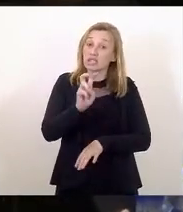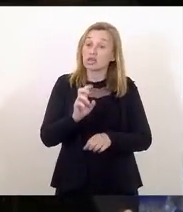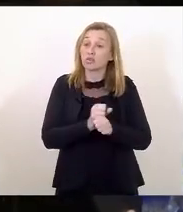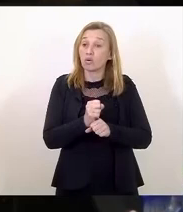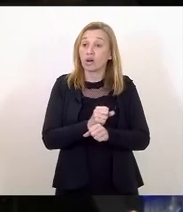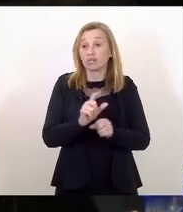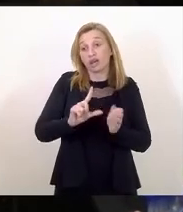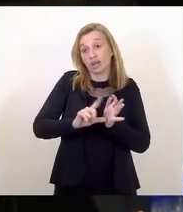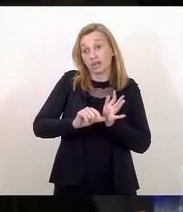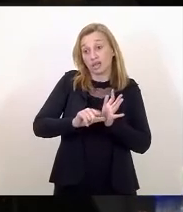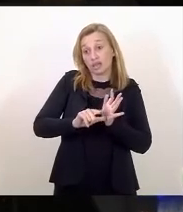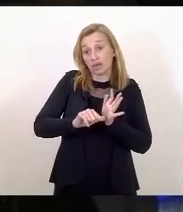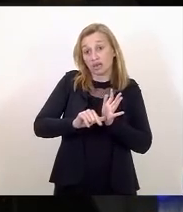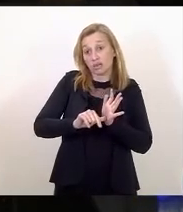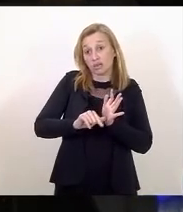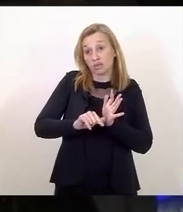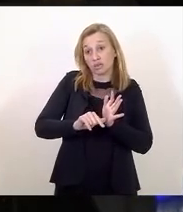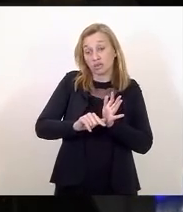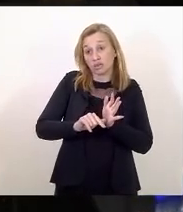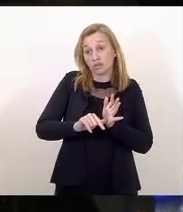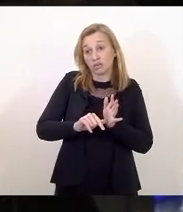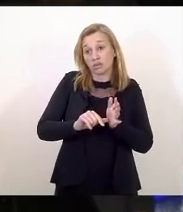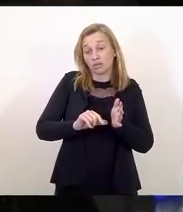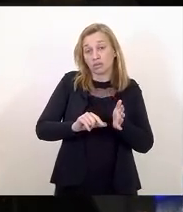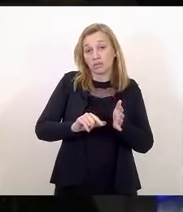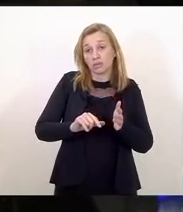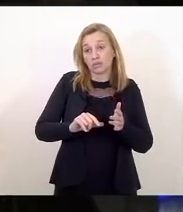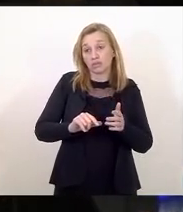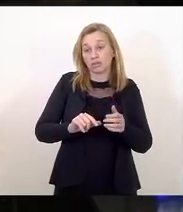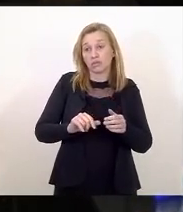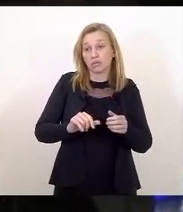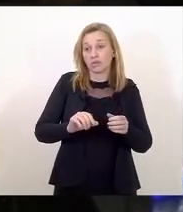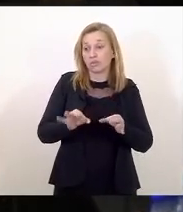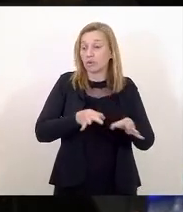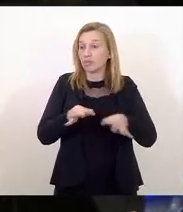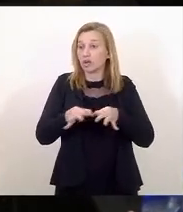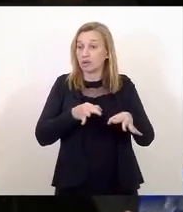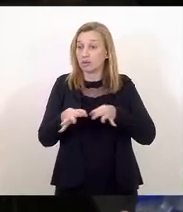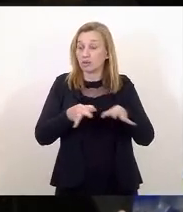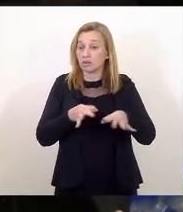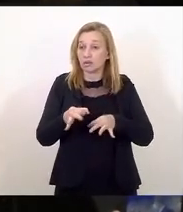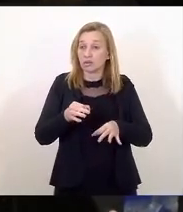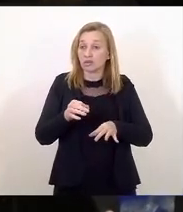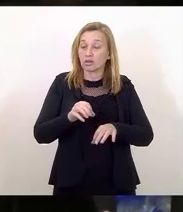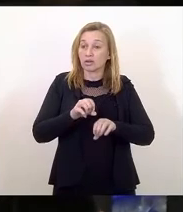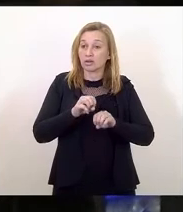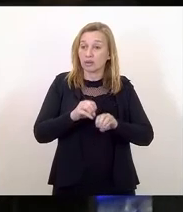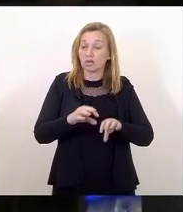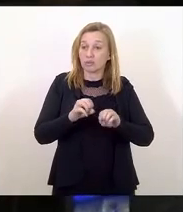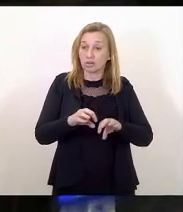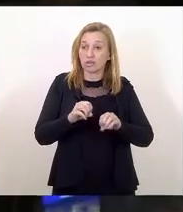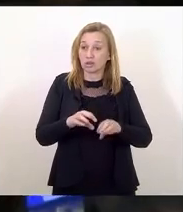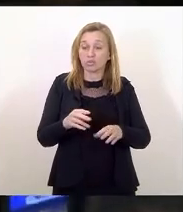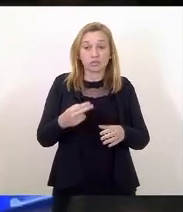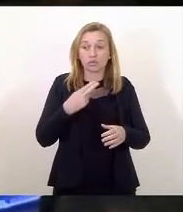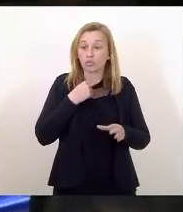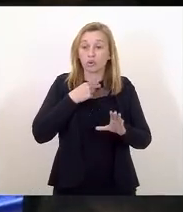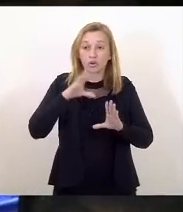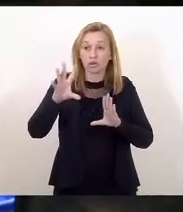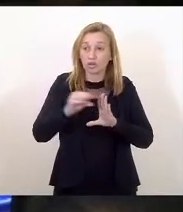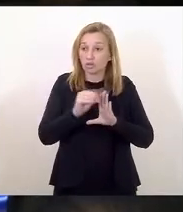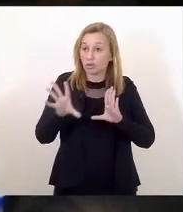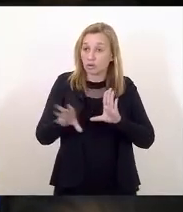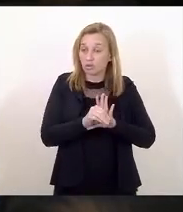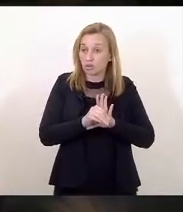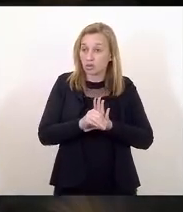atrasado para fazer atualização do seu plano estadual de educação. A gente não pode suprimir conteúdos, Renata, áreas